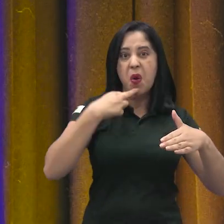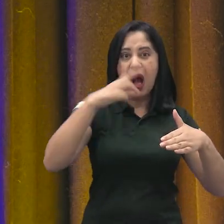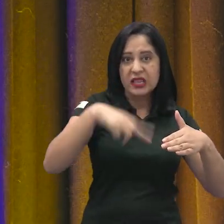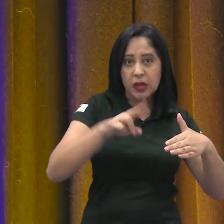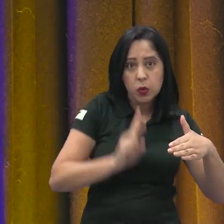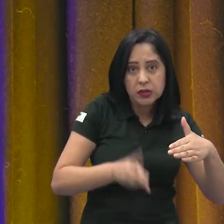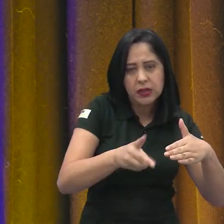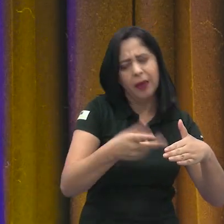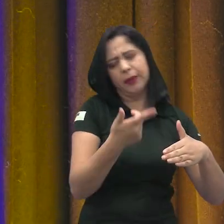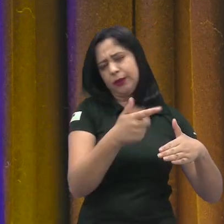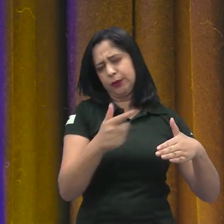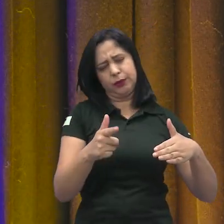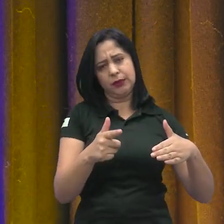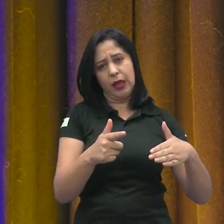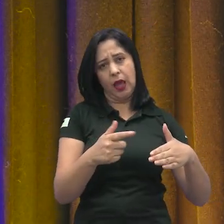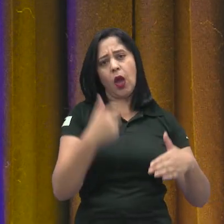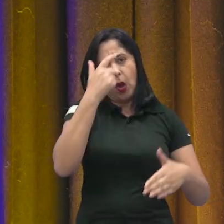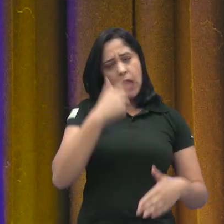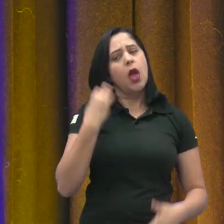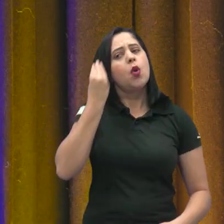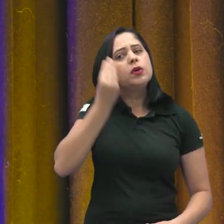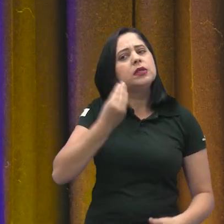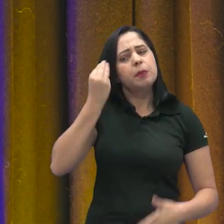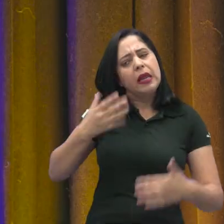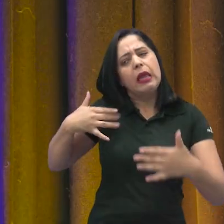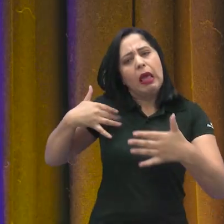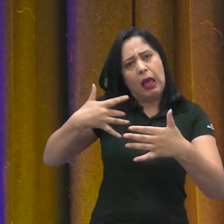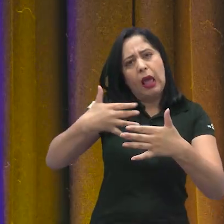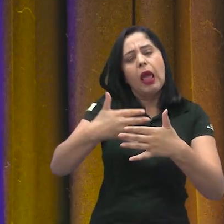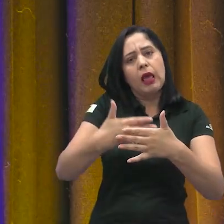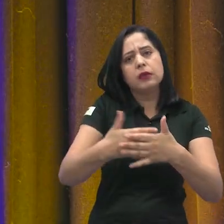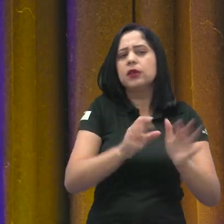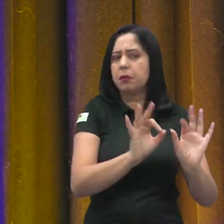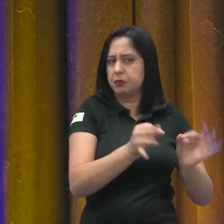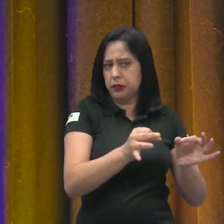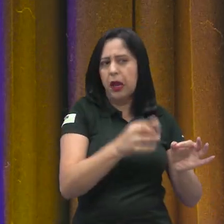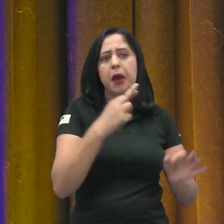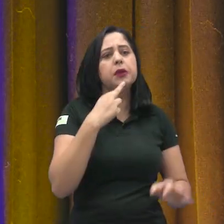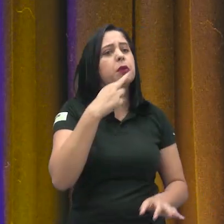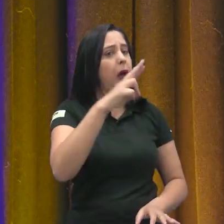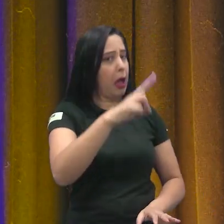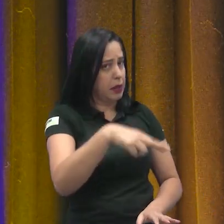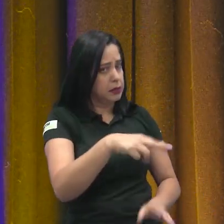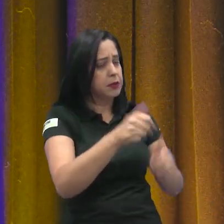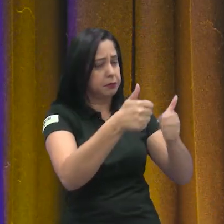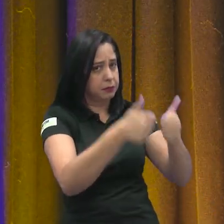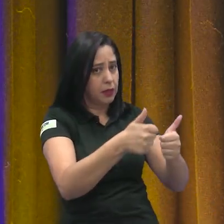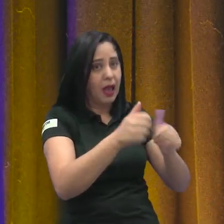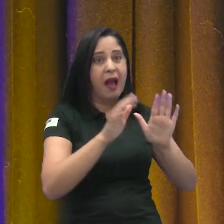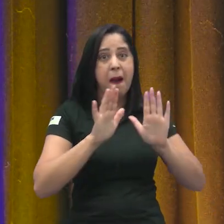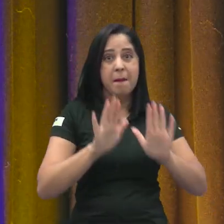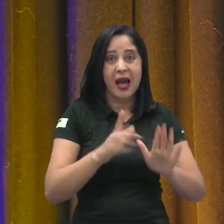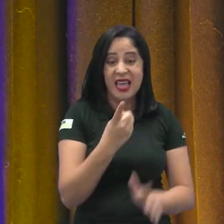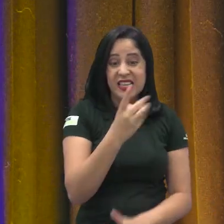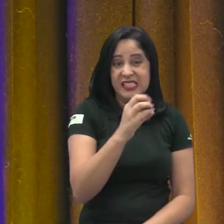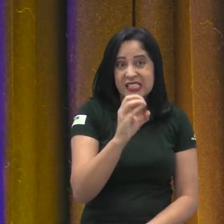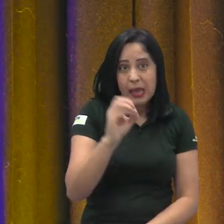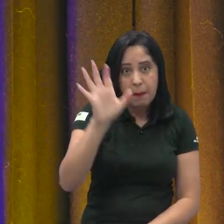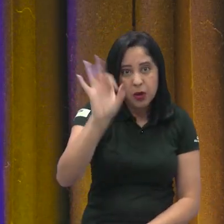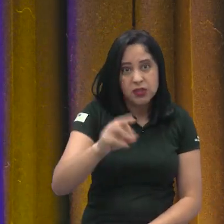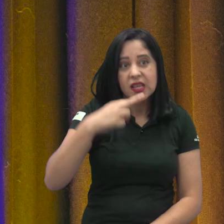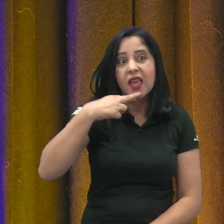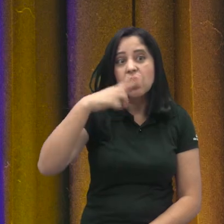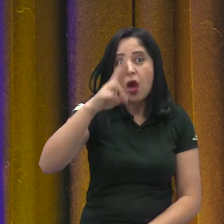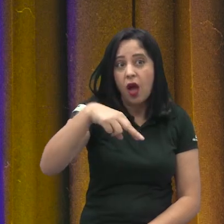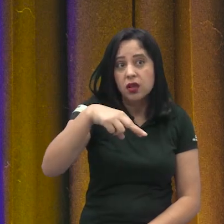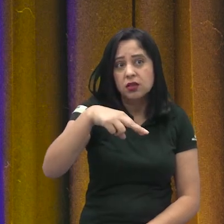pela minha vivência, pela experiência e tudo que nós trazemos no nosso dia a dia, eu vou falar com convicção e dizer, é assim e ponto, né? Porém,